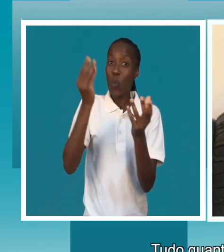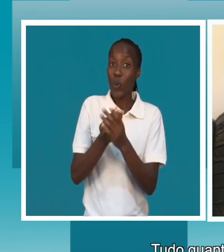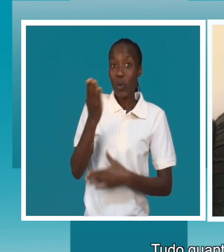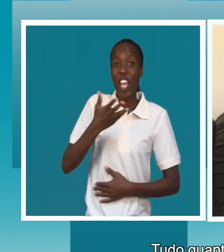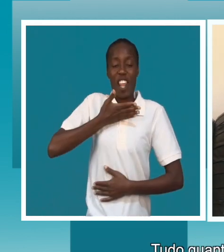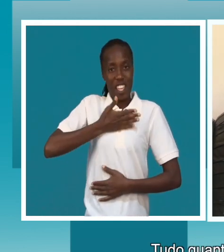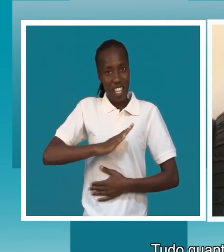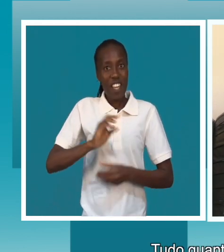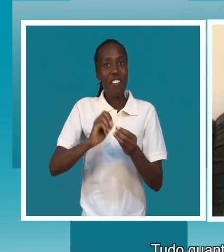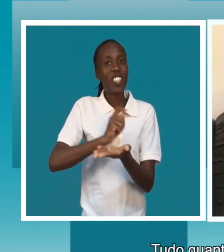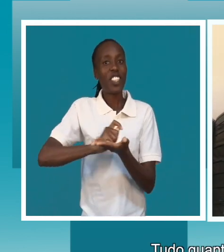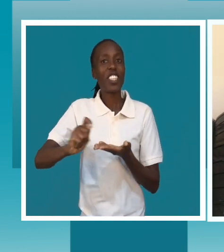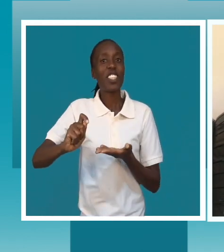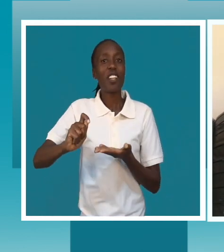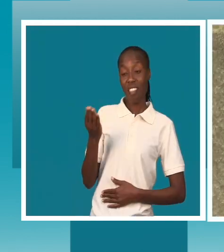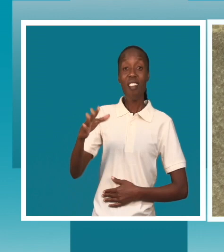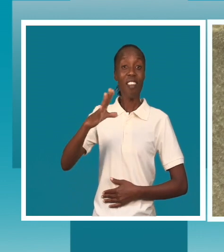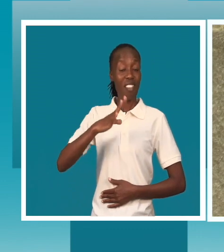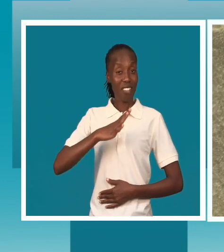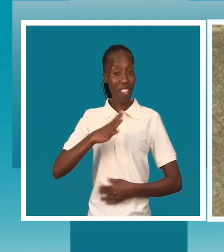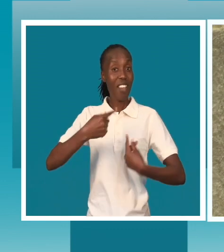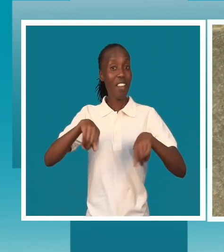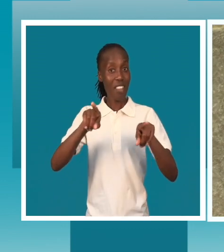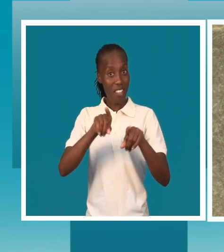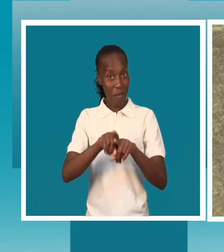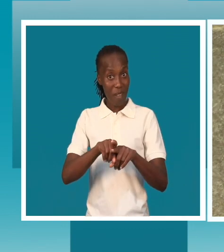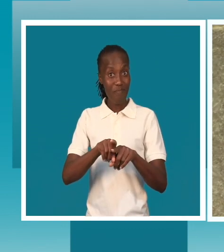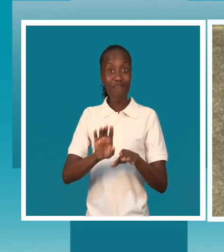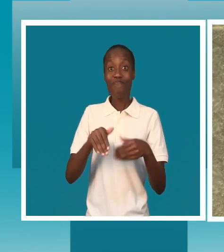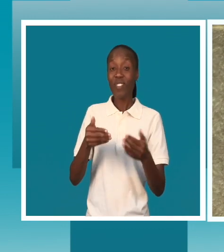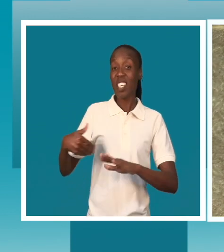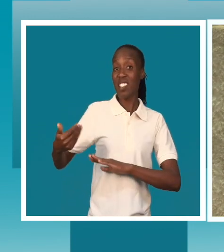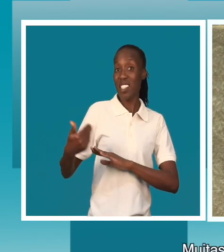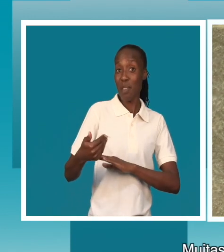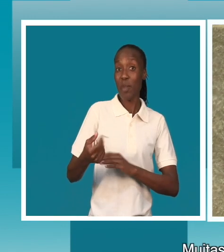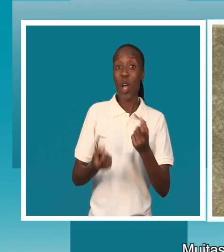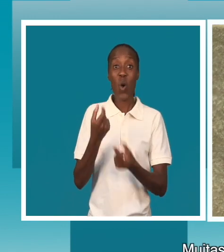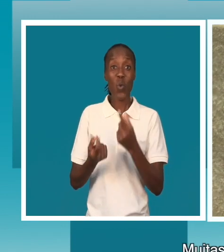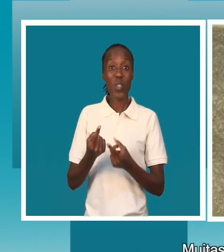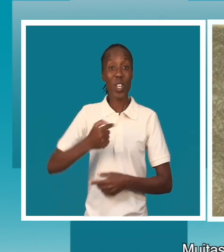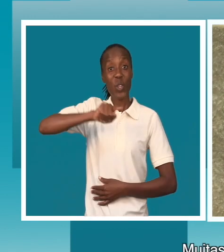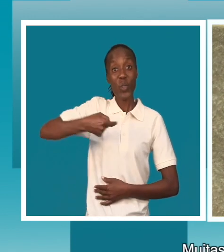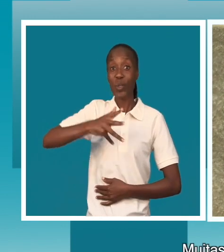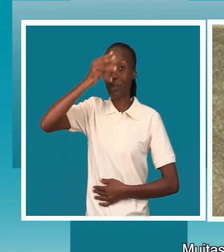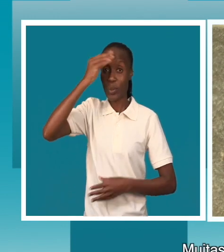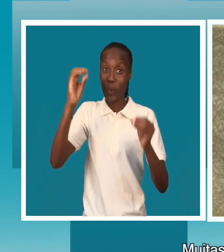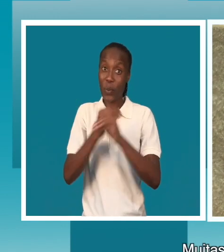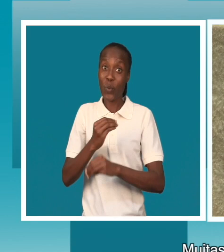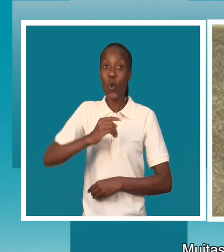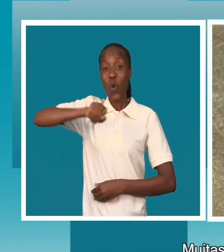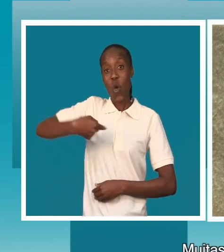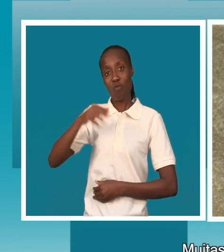Tudo quanto ela quer é através da escrita. Ele tem a irmã. Muitas das vezes há coisas que não